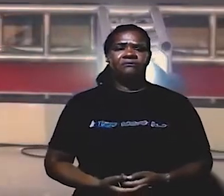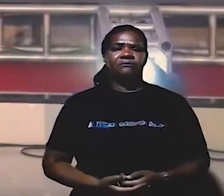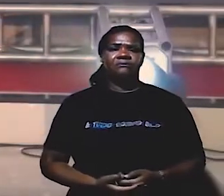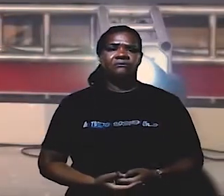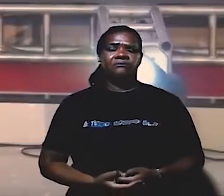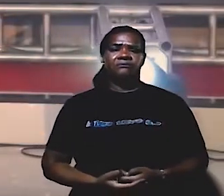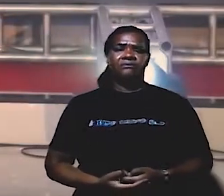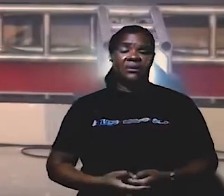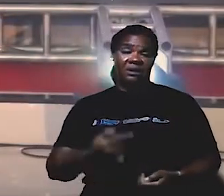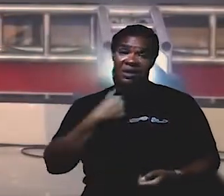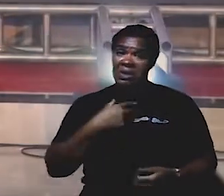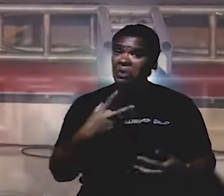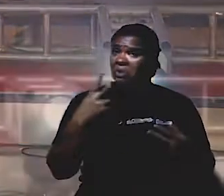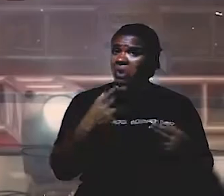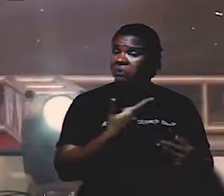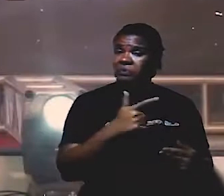Eu não sou como ele.